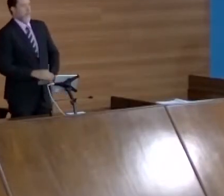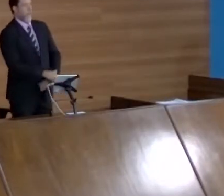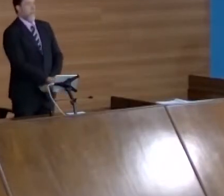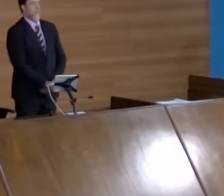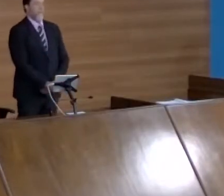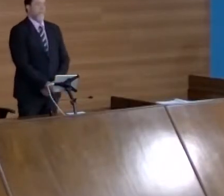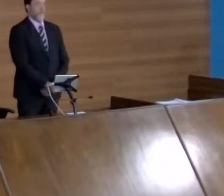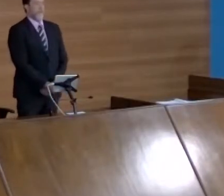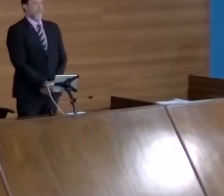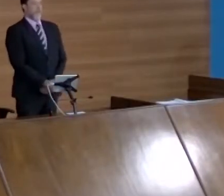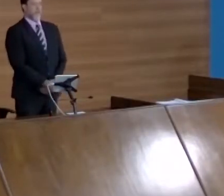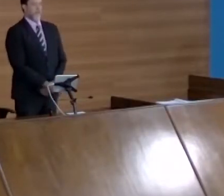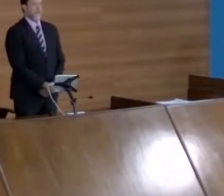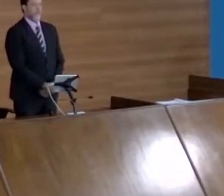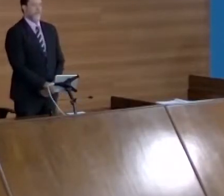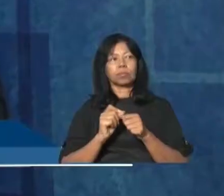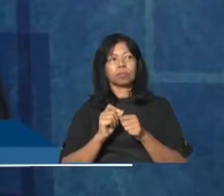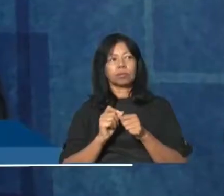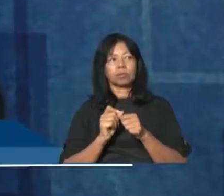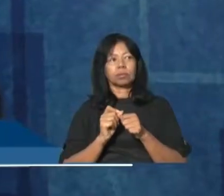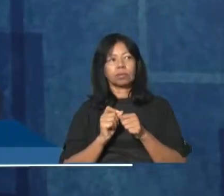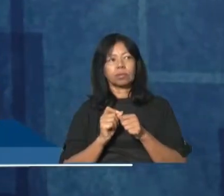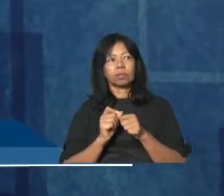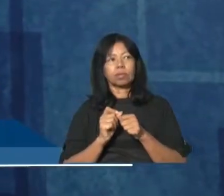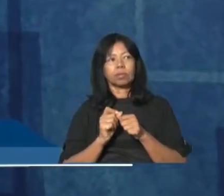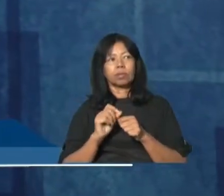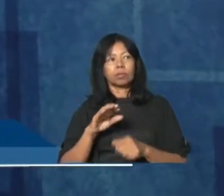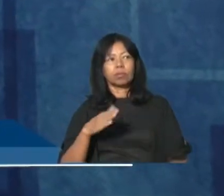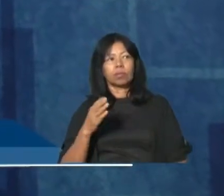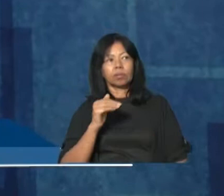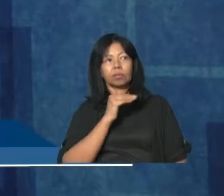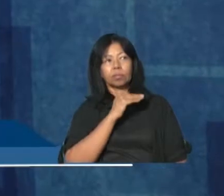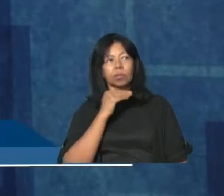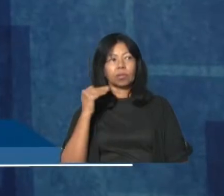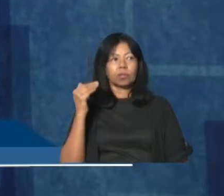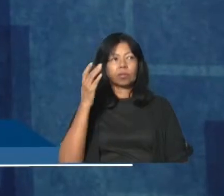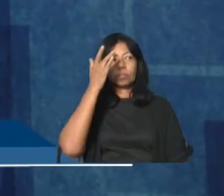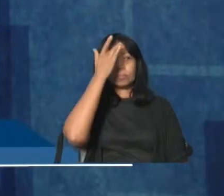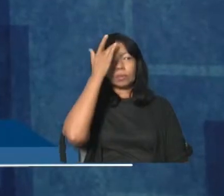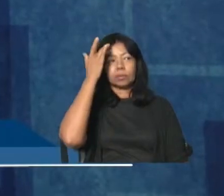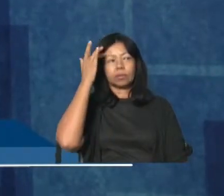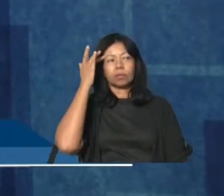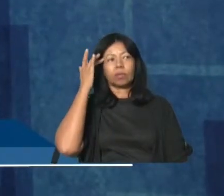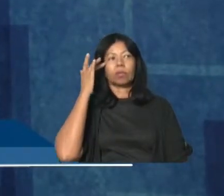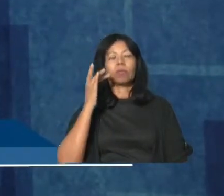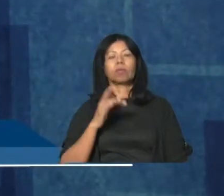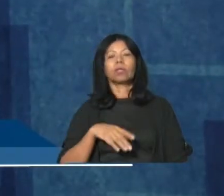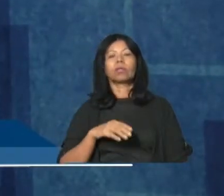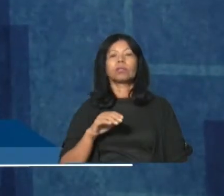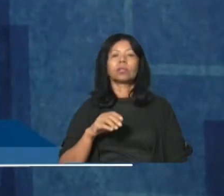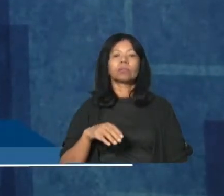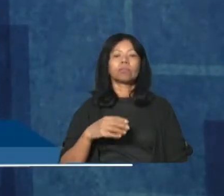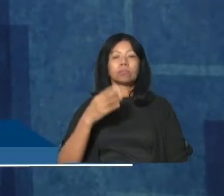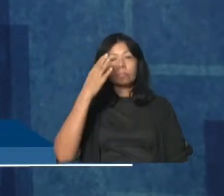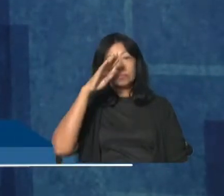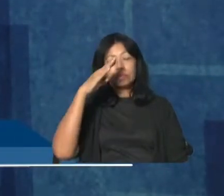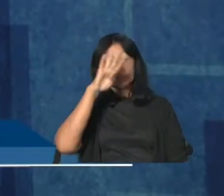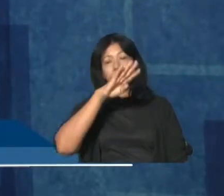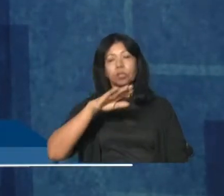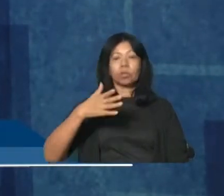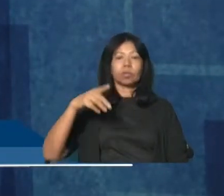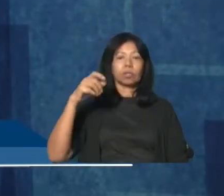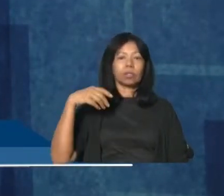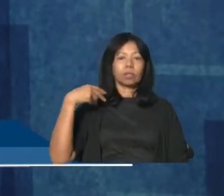de Leis, José Gonçalves. Infelizmente, chega a falecer um ente, principalmente quando é vereador, o ex-vereador no